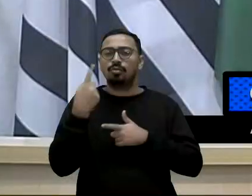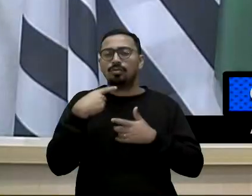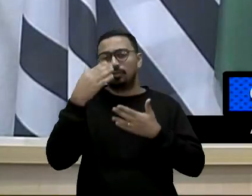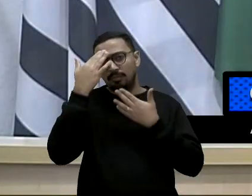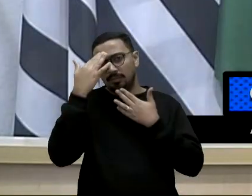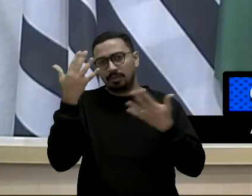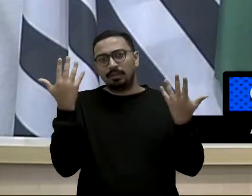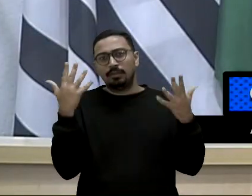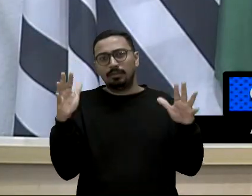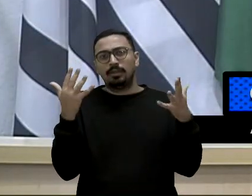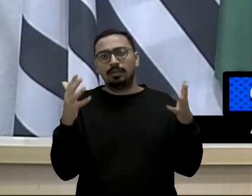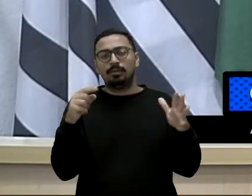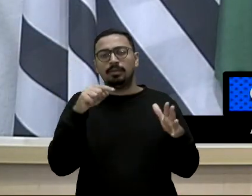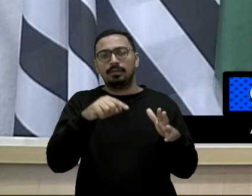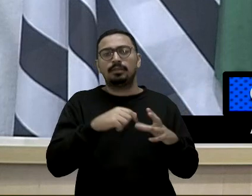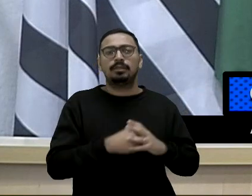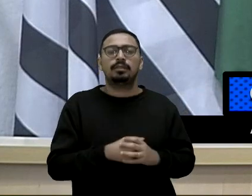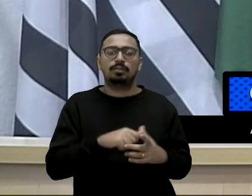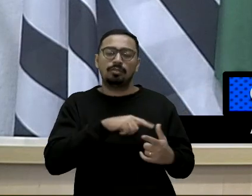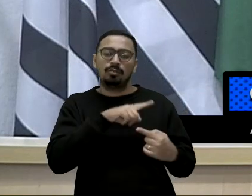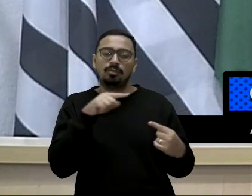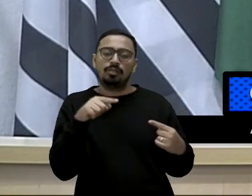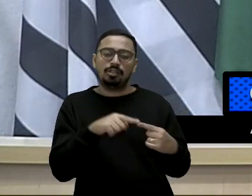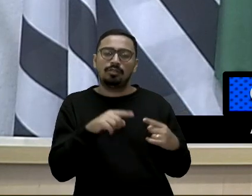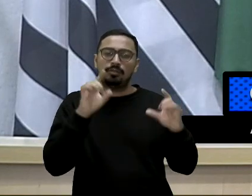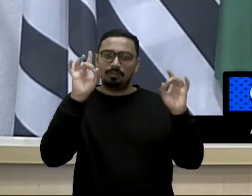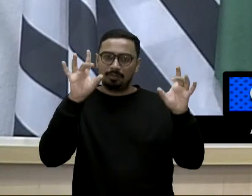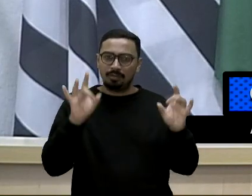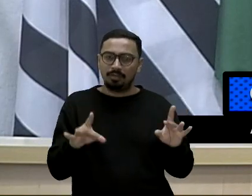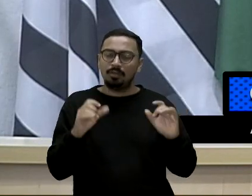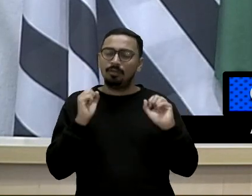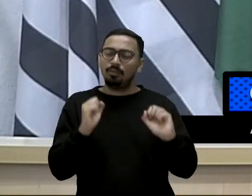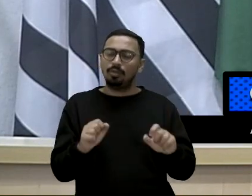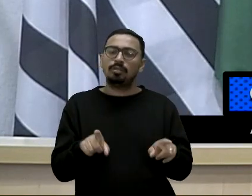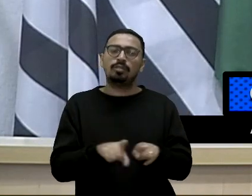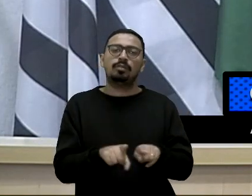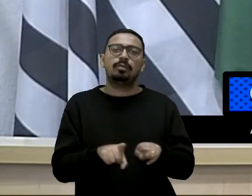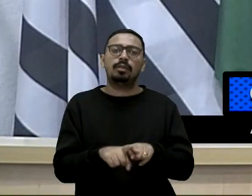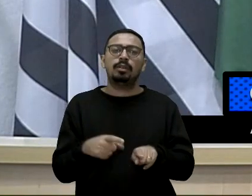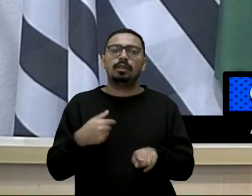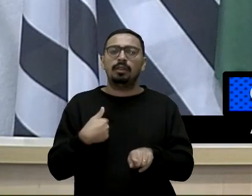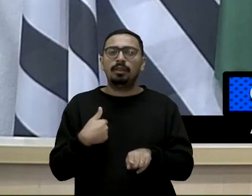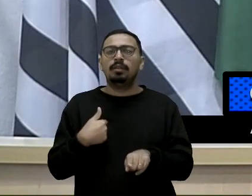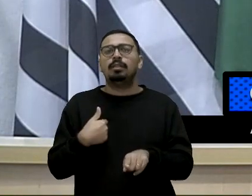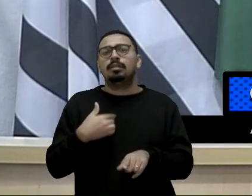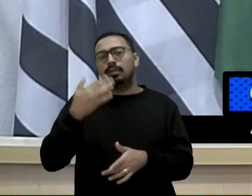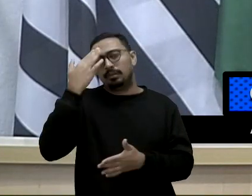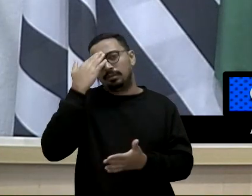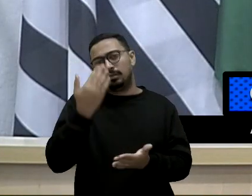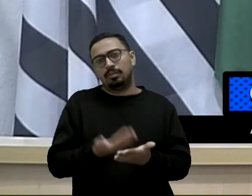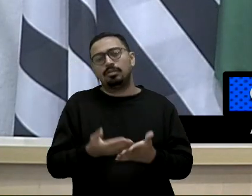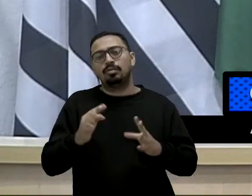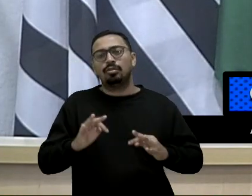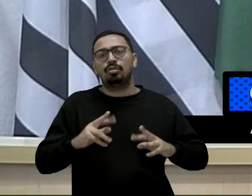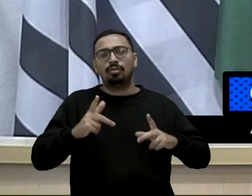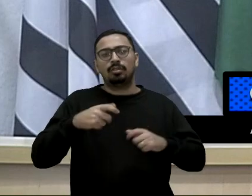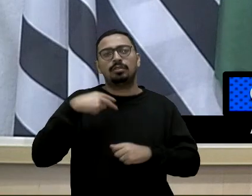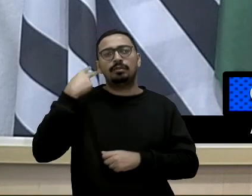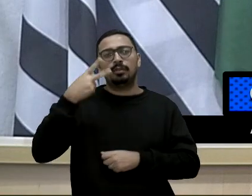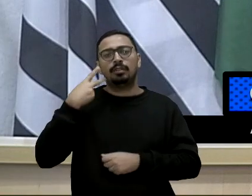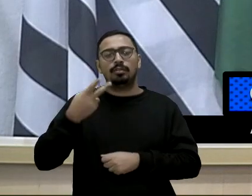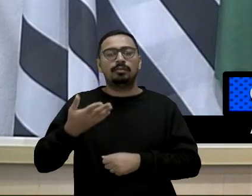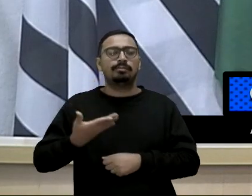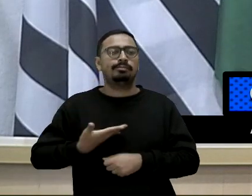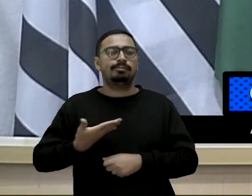Conte comigo nessa causa nobre, né? Pode continuar contando comigo, eu acredito também com as vereadoras aqui, as minhas